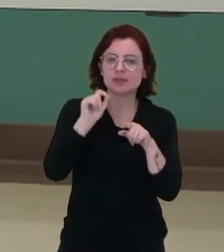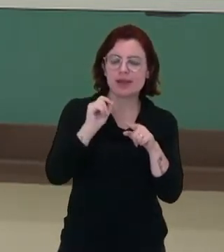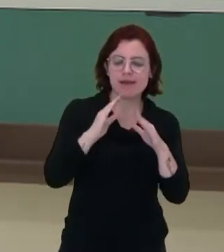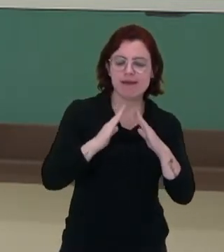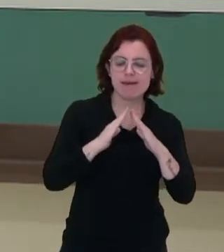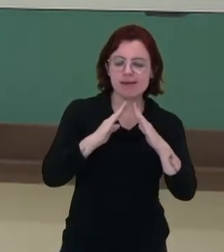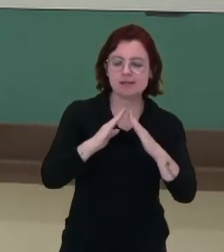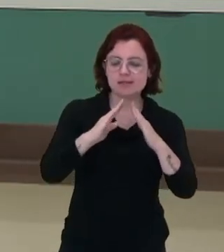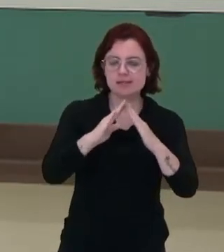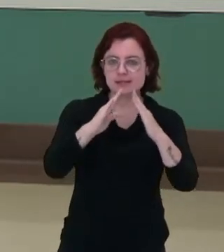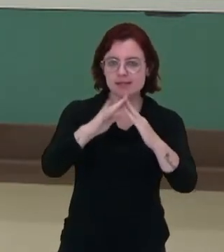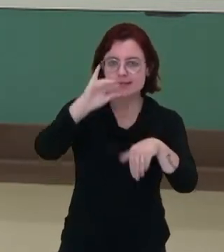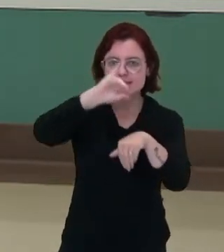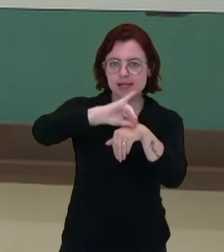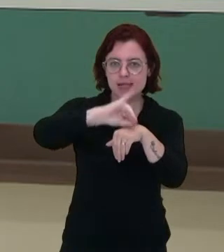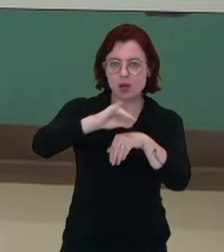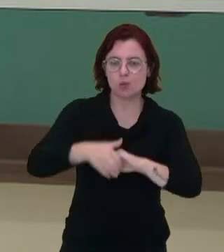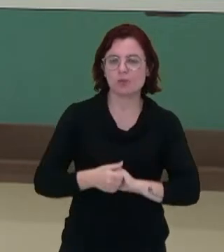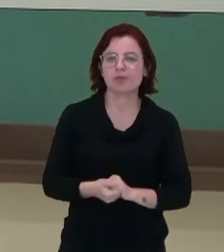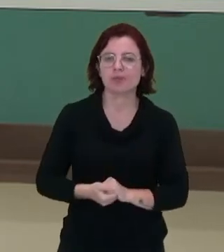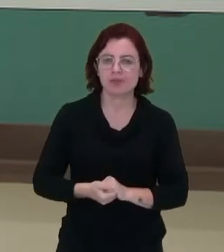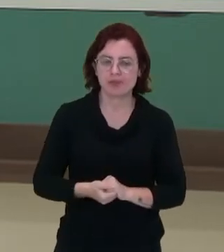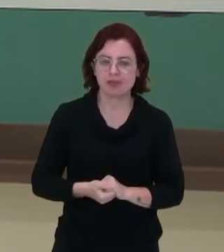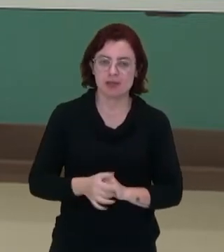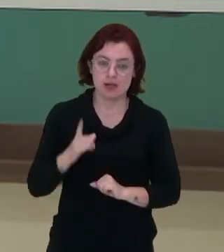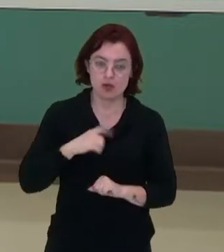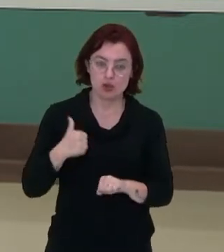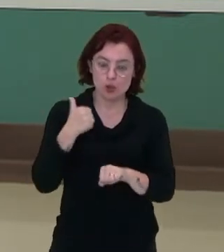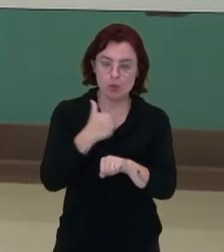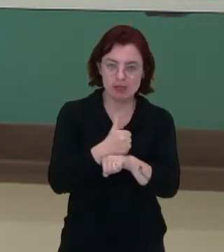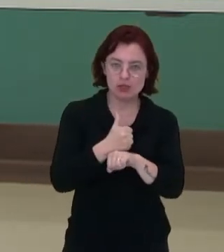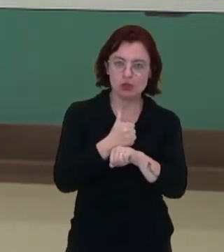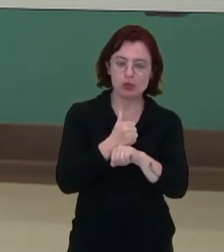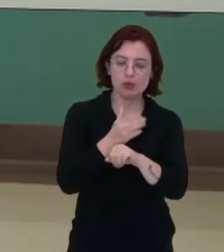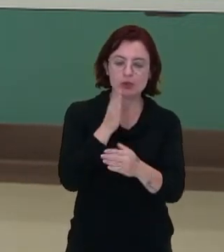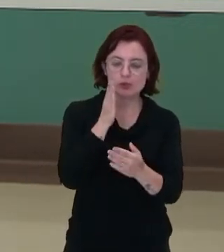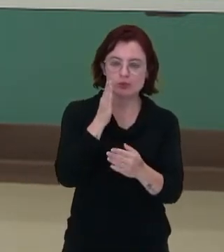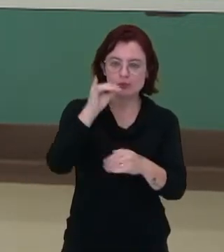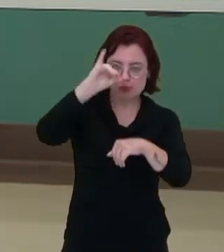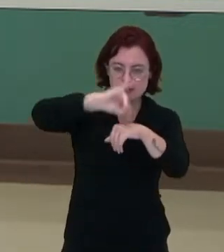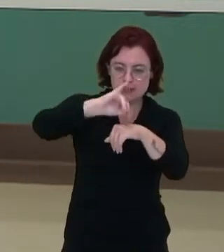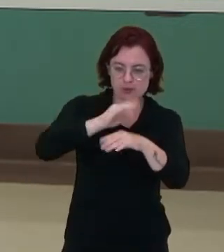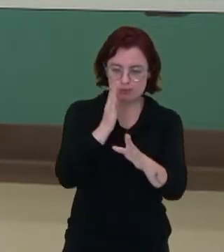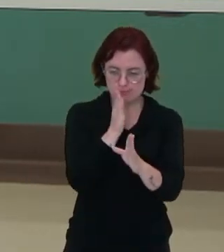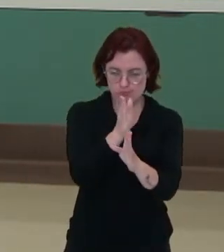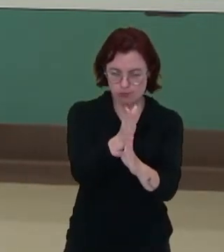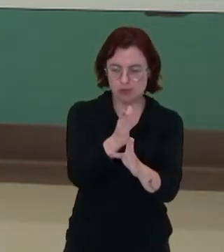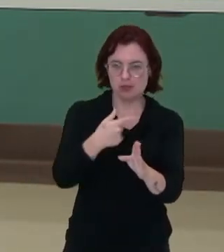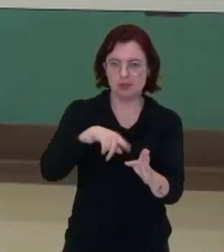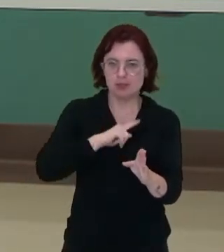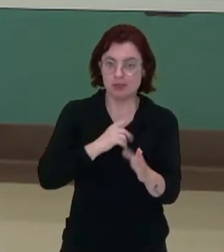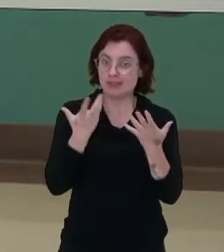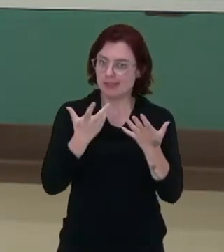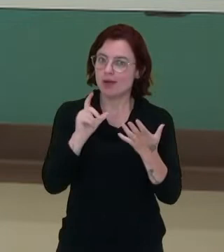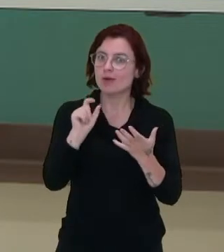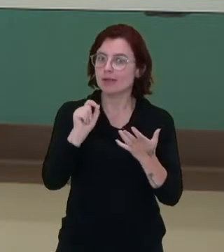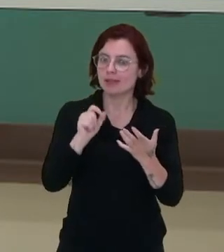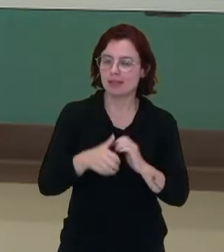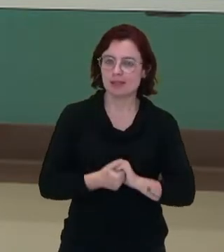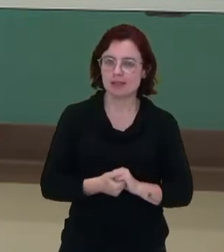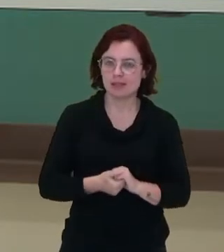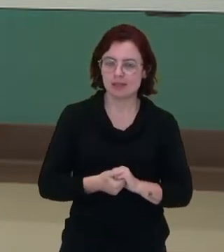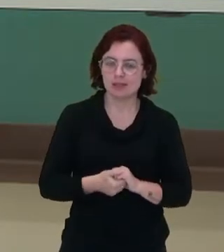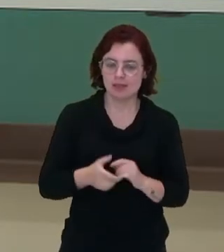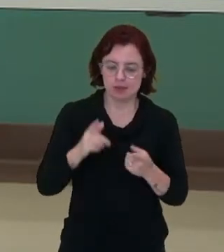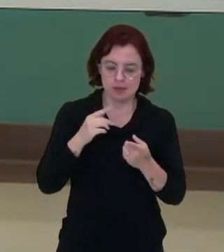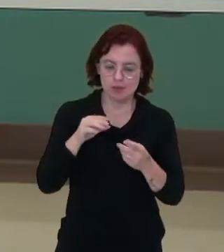casas centrais do tabuleiro, certo? É o domínio do centro. Um dos primeiros objetivos, logo que você começa a